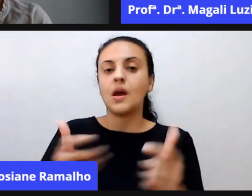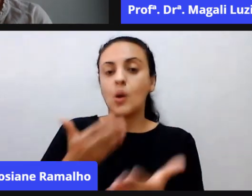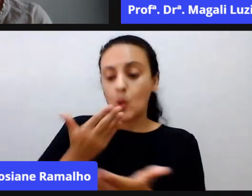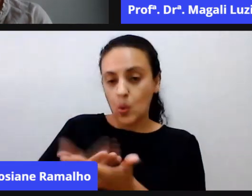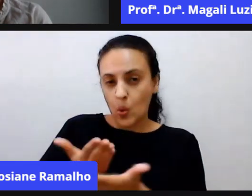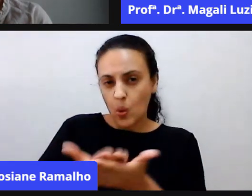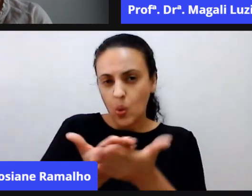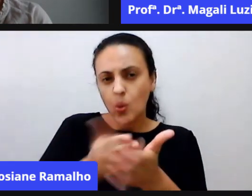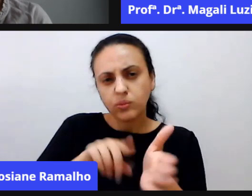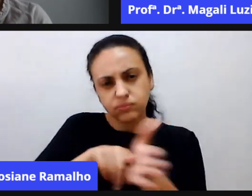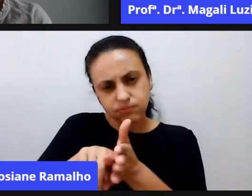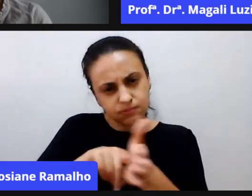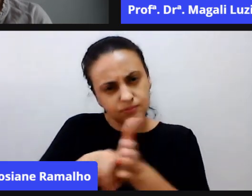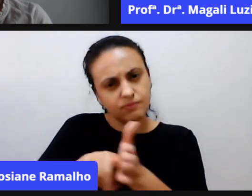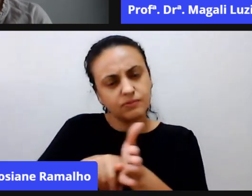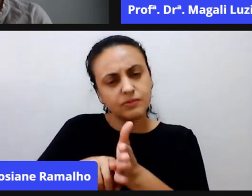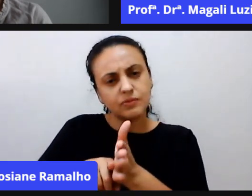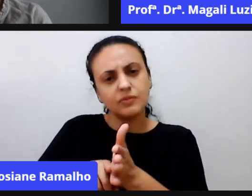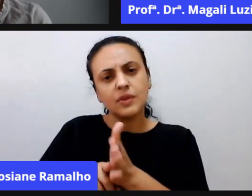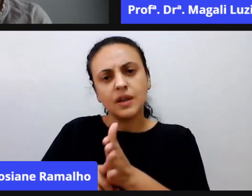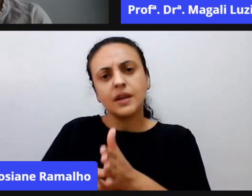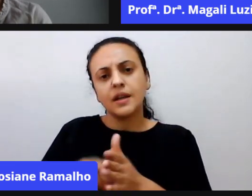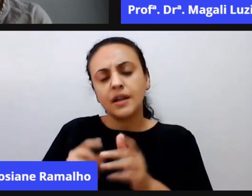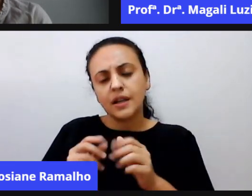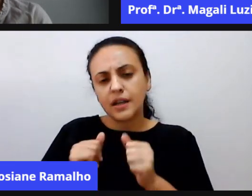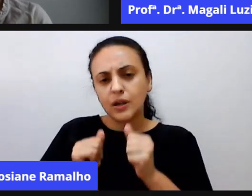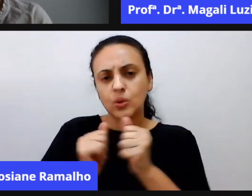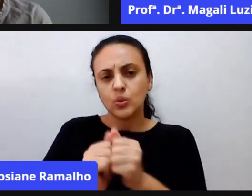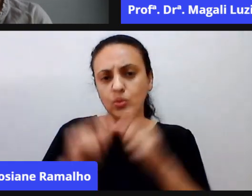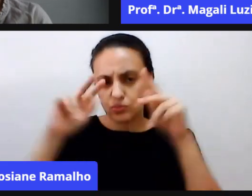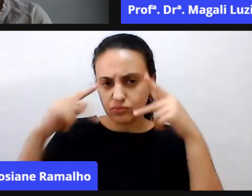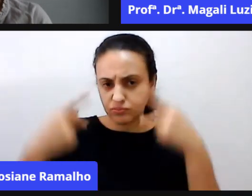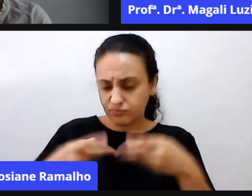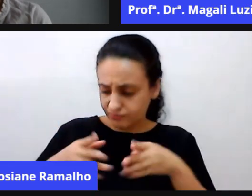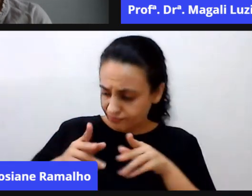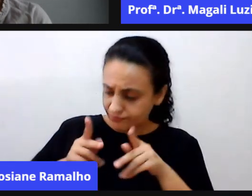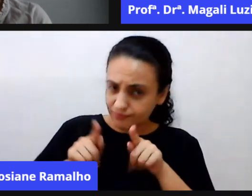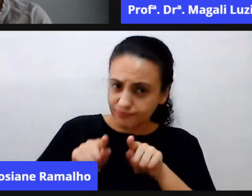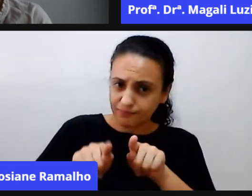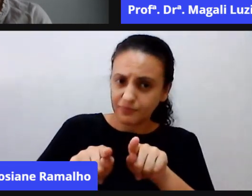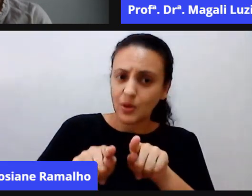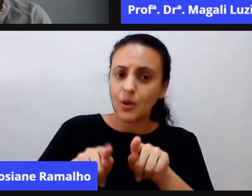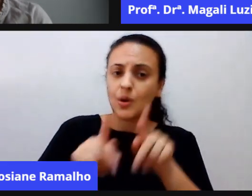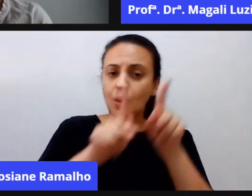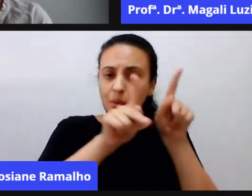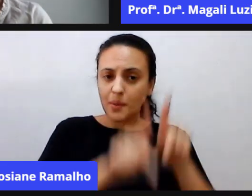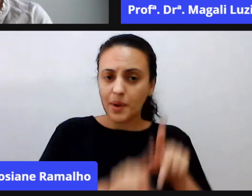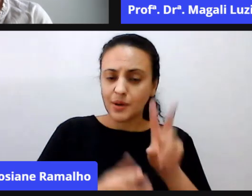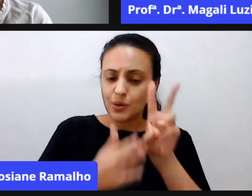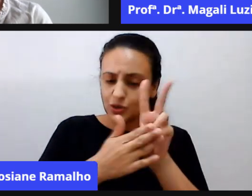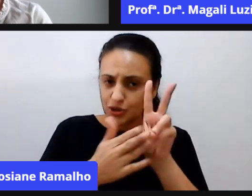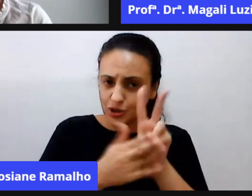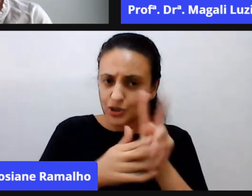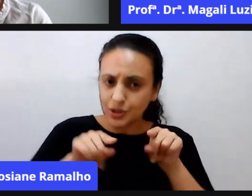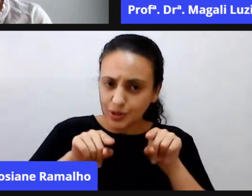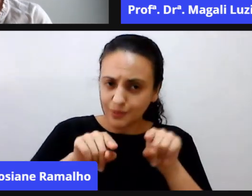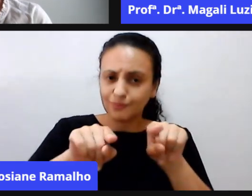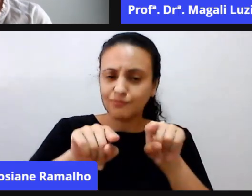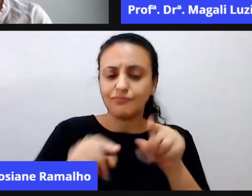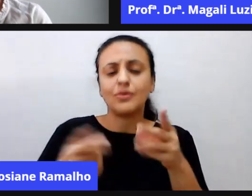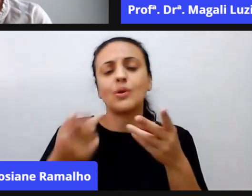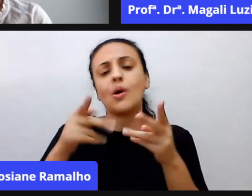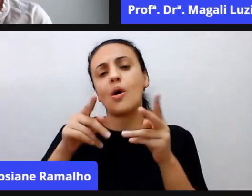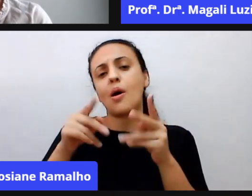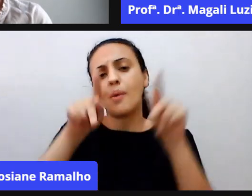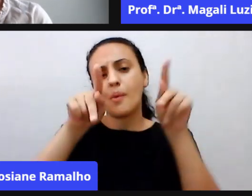a humanidade, ele caminha junto com a população indígena, ele caminha junto com a população negra, né? Então, se você vai falar da